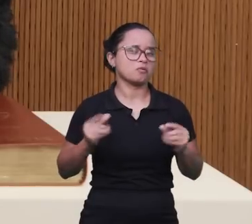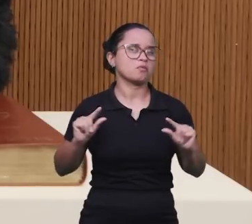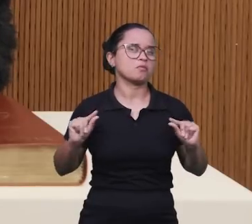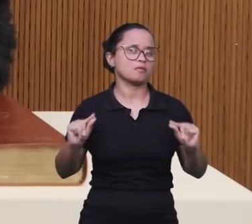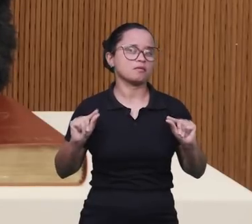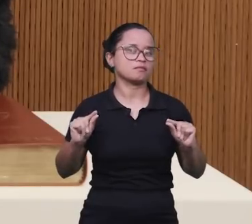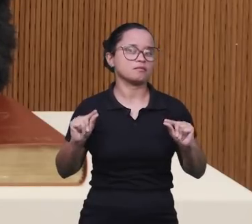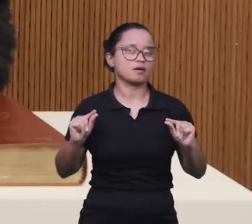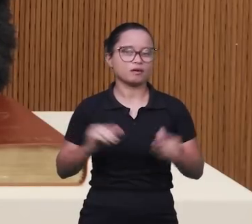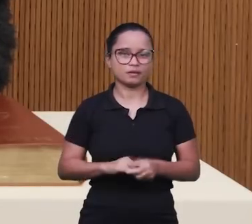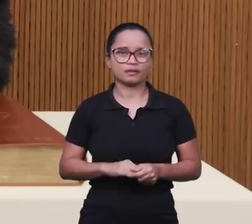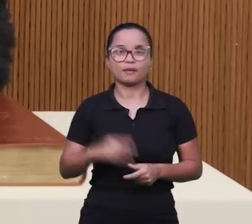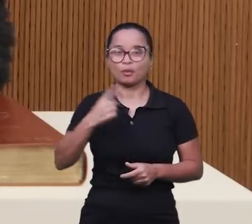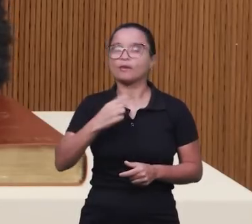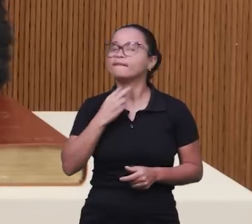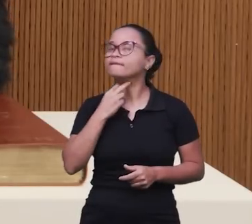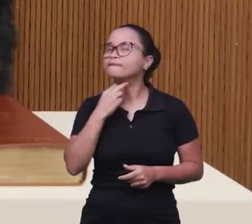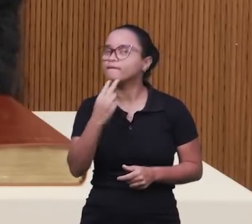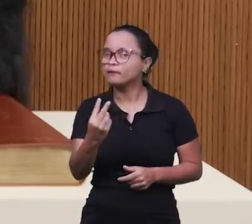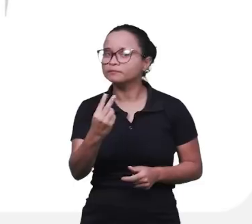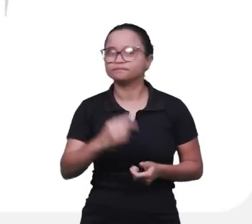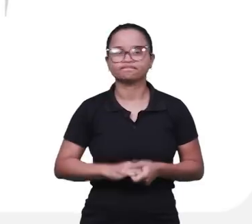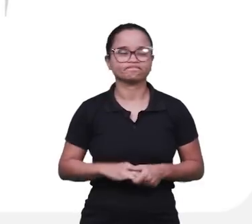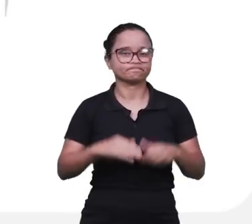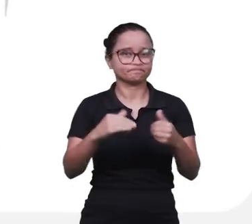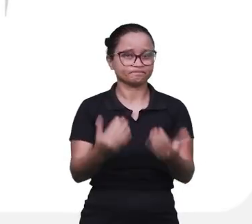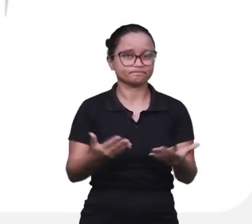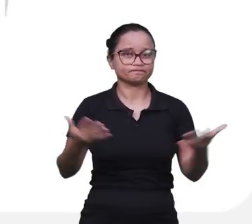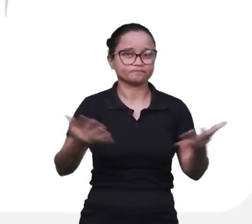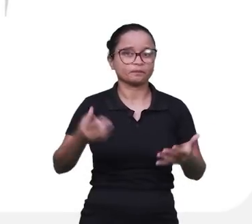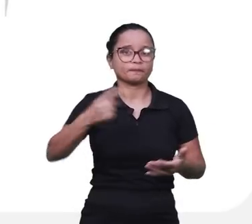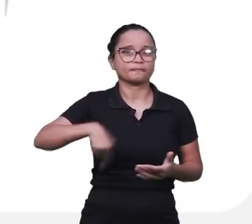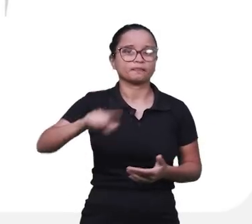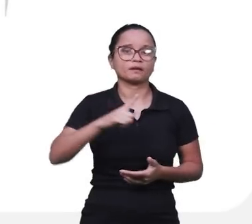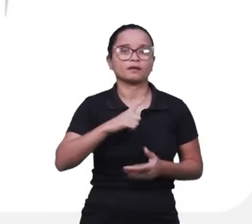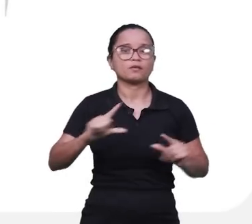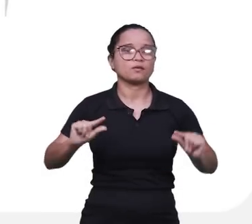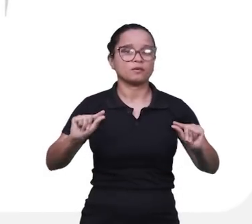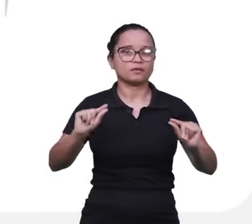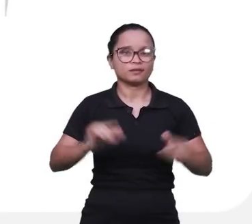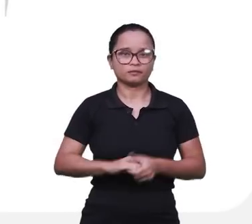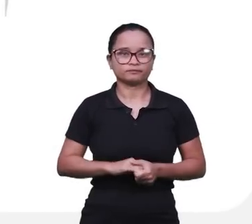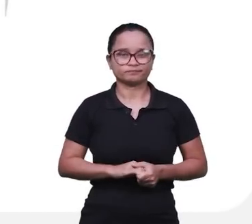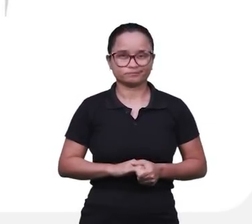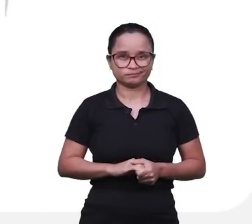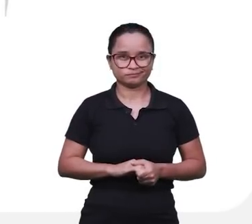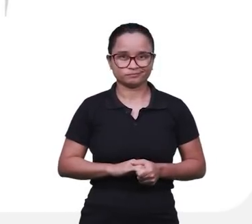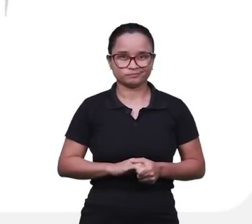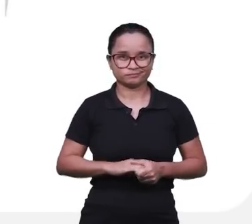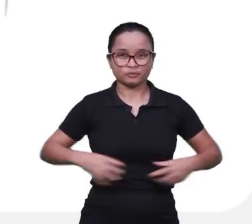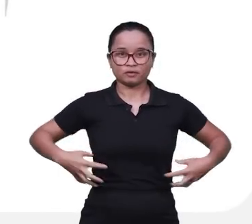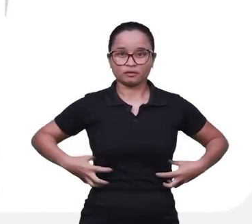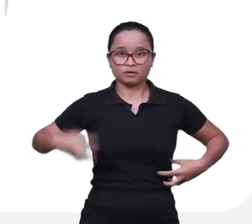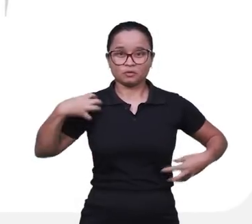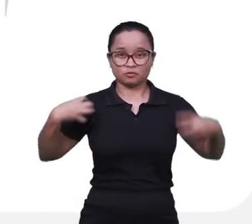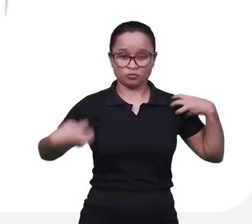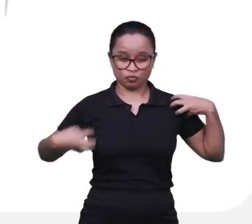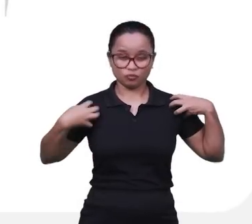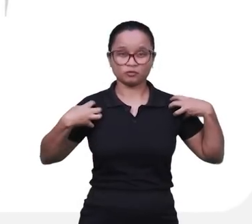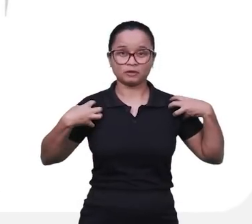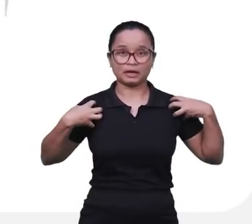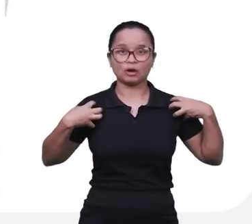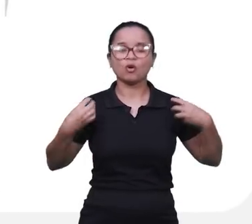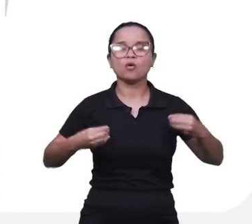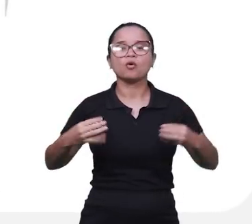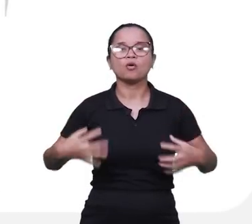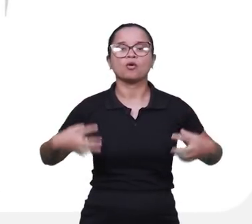sustentação para a nossa emissão vocal. Aqui nós temos a estrutura muscular da região da nossa